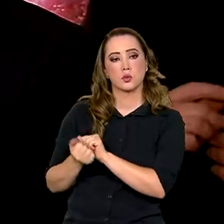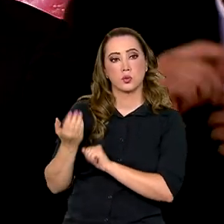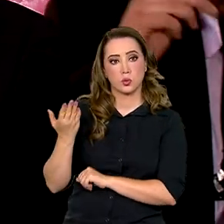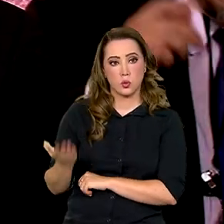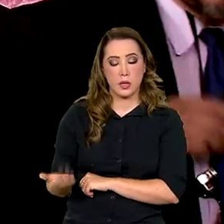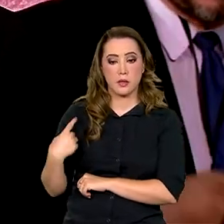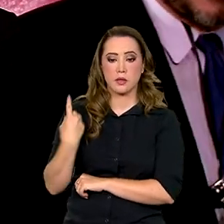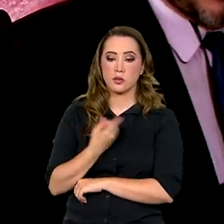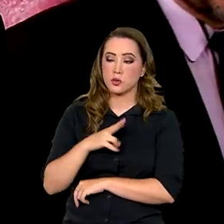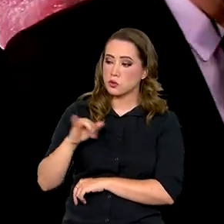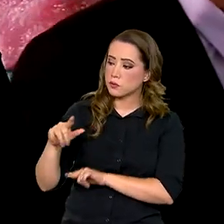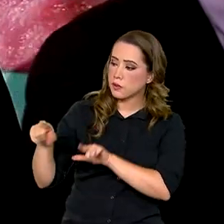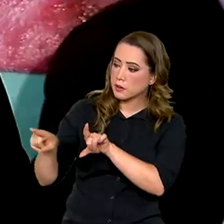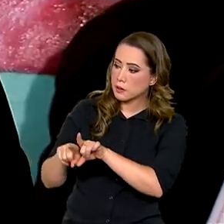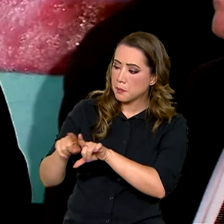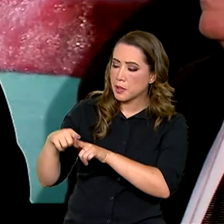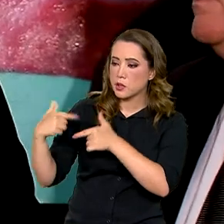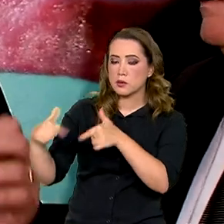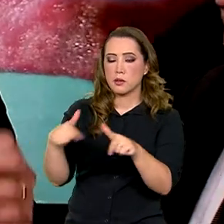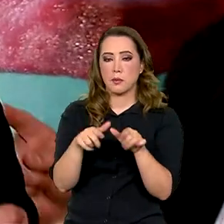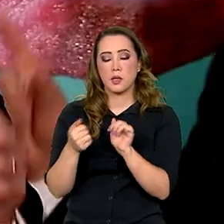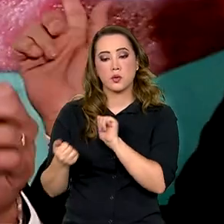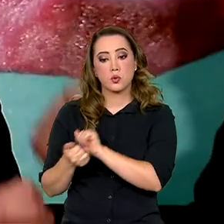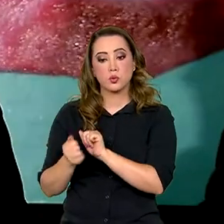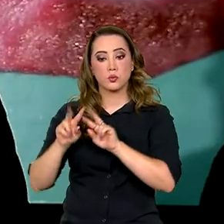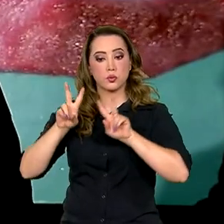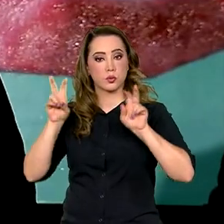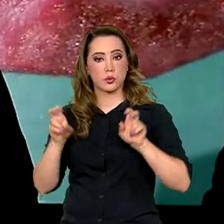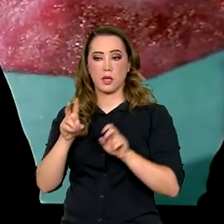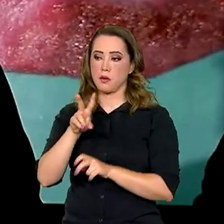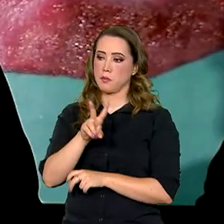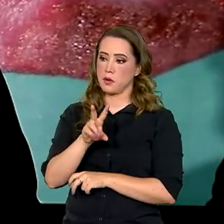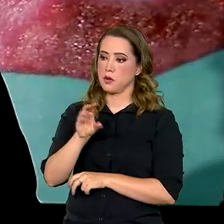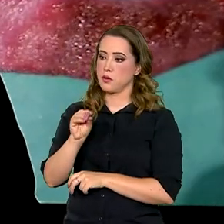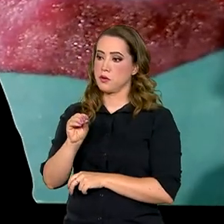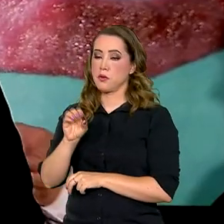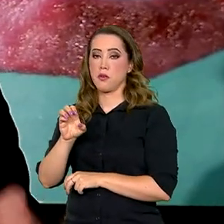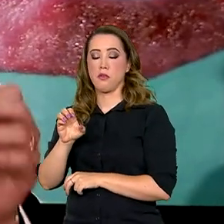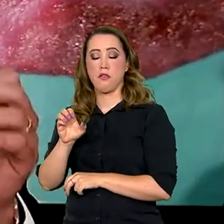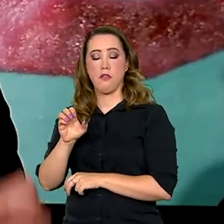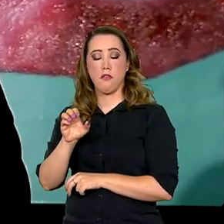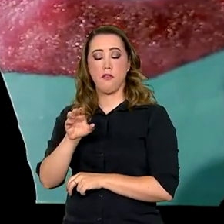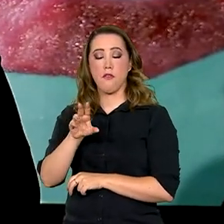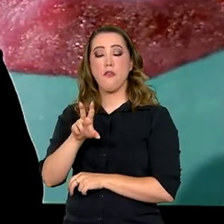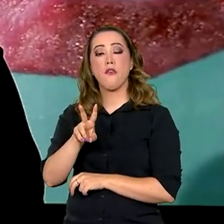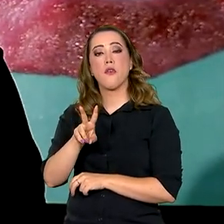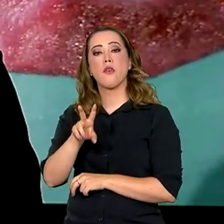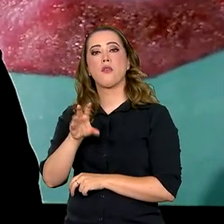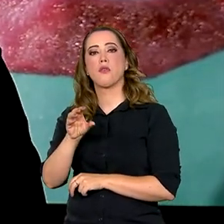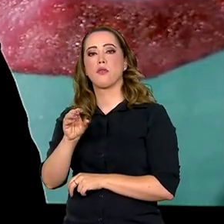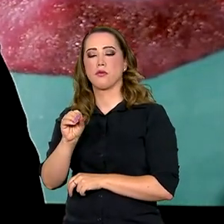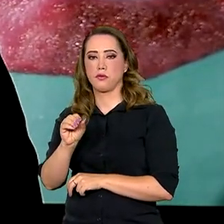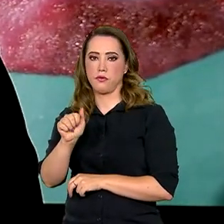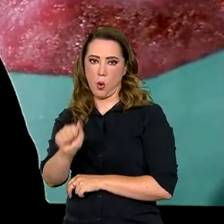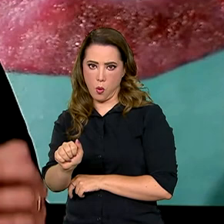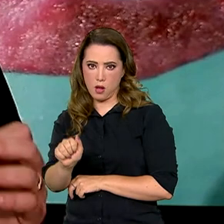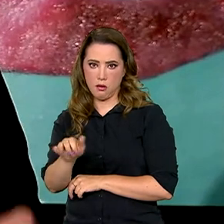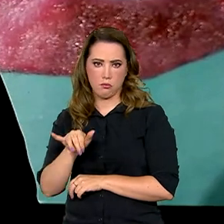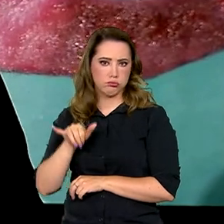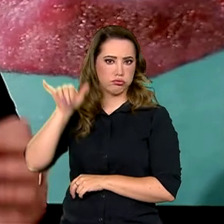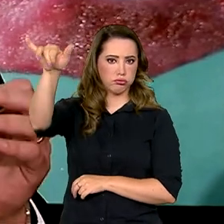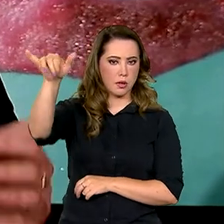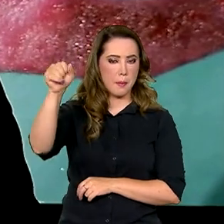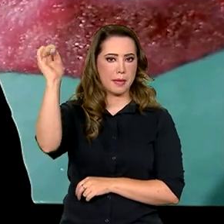e vamos também perseguir essa agenda o Voe Brasil o voya Brasil que é um projeto importante para os nossos